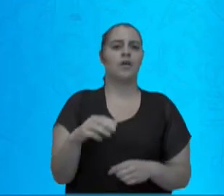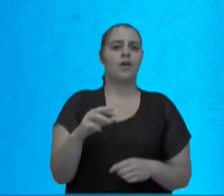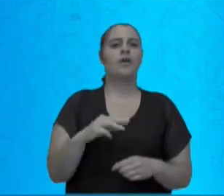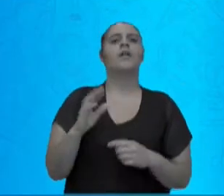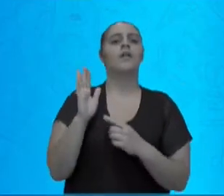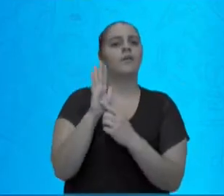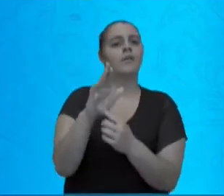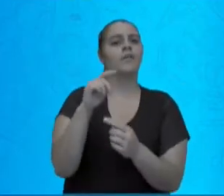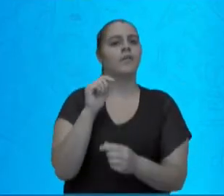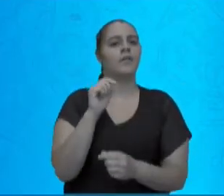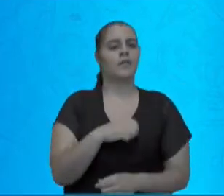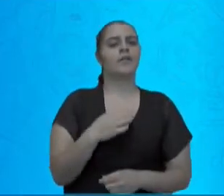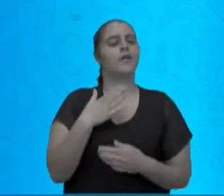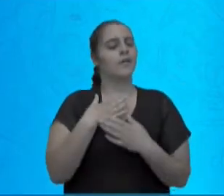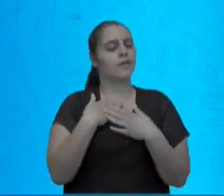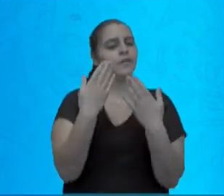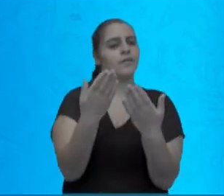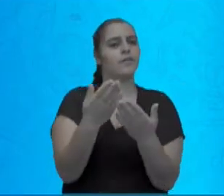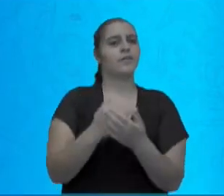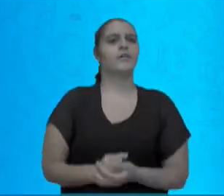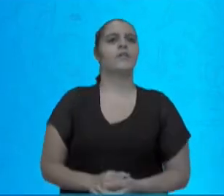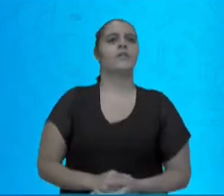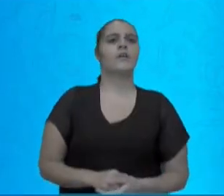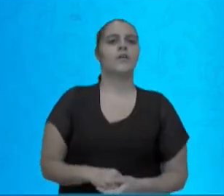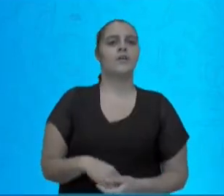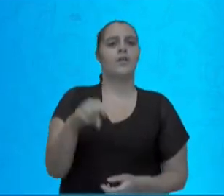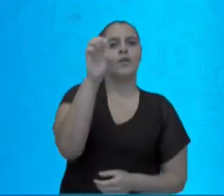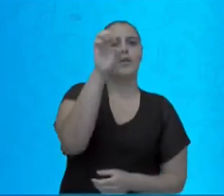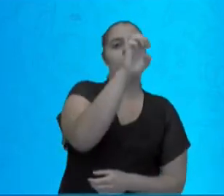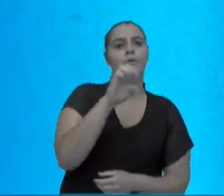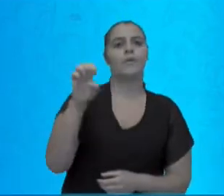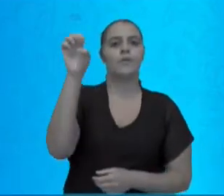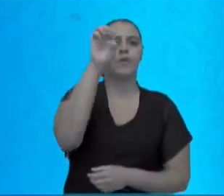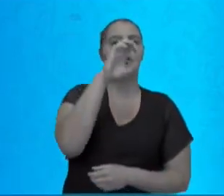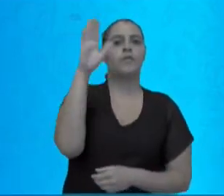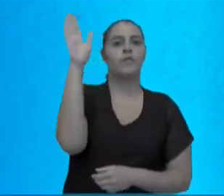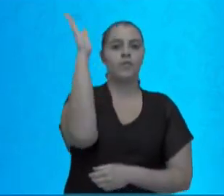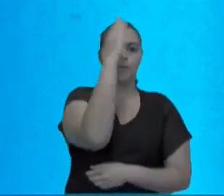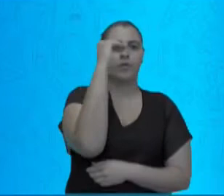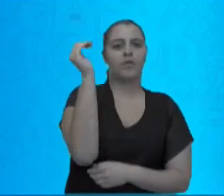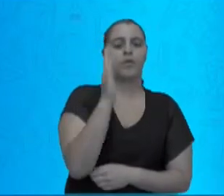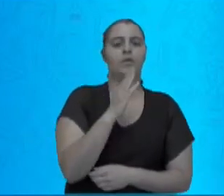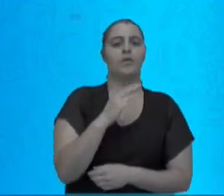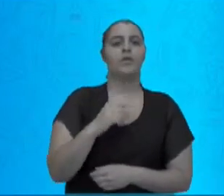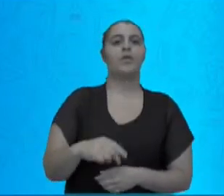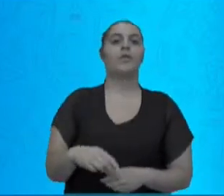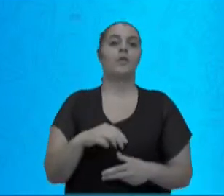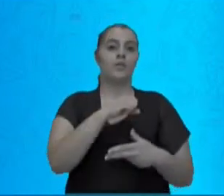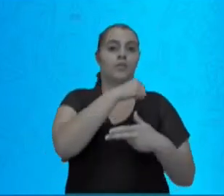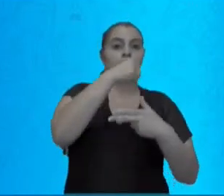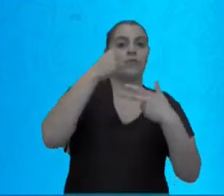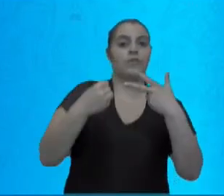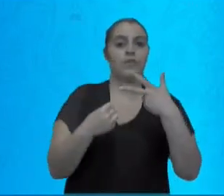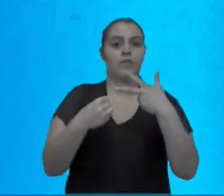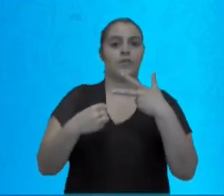você. Ok? E o Estado no Brasil, ele está dividido em 3 poderes.